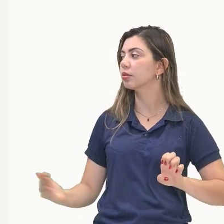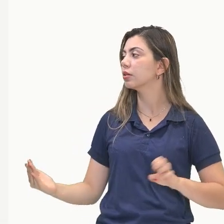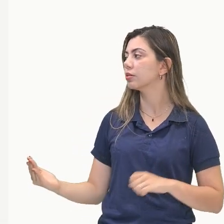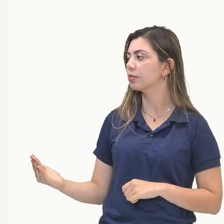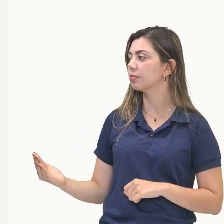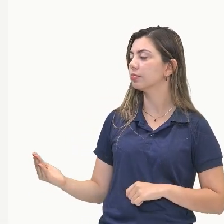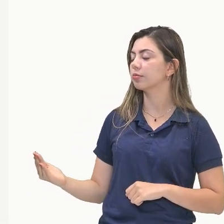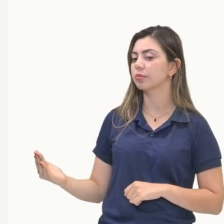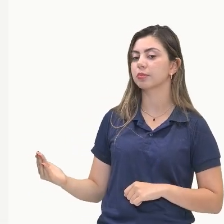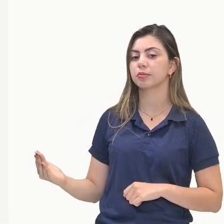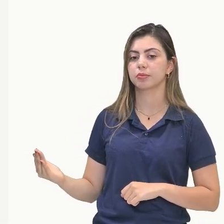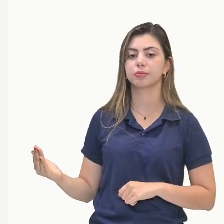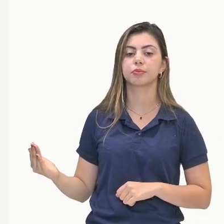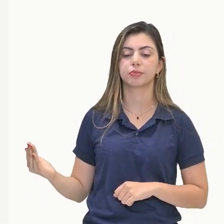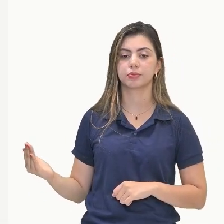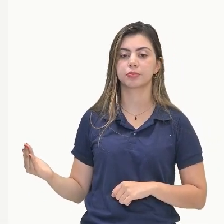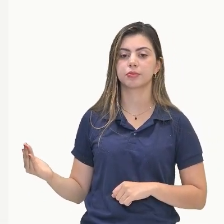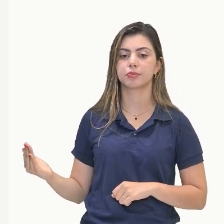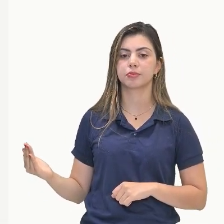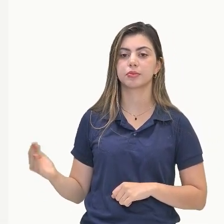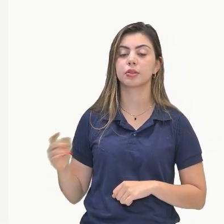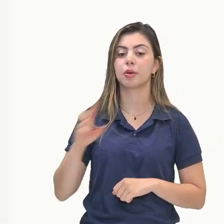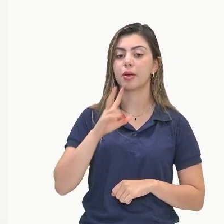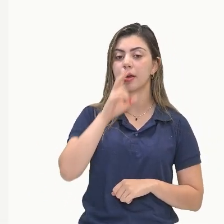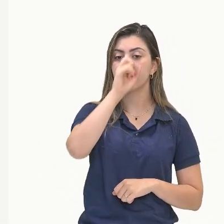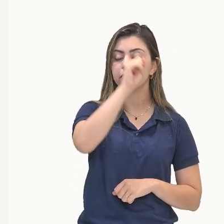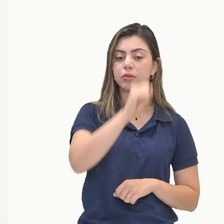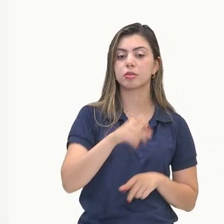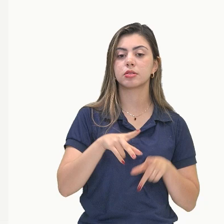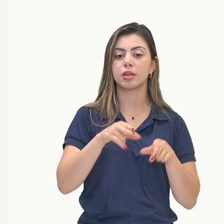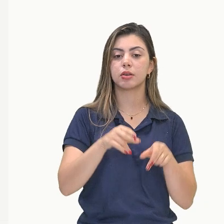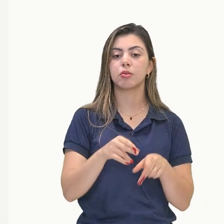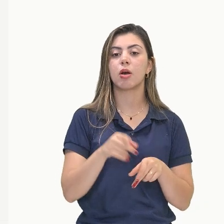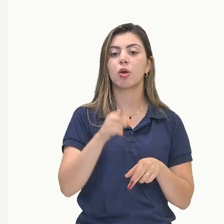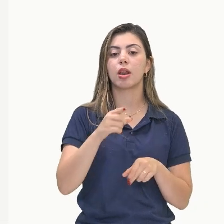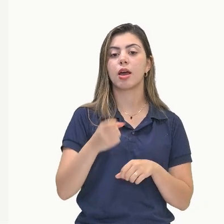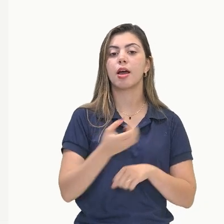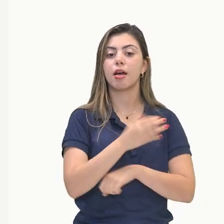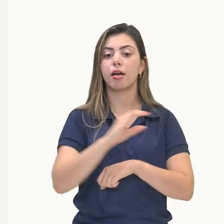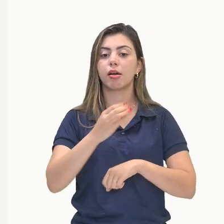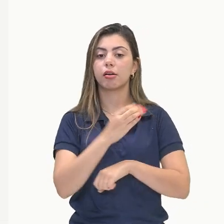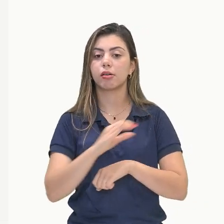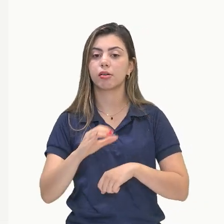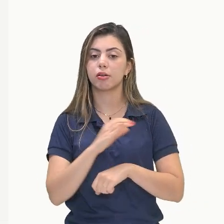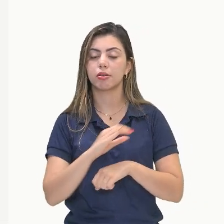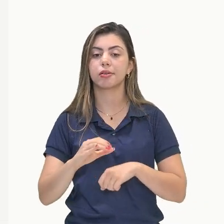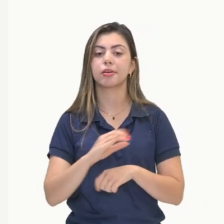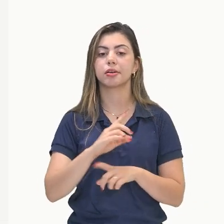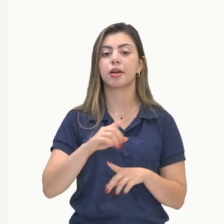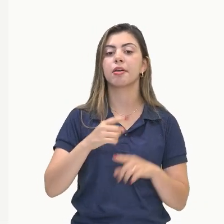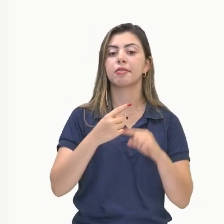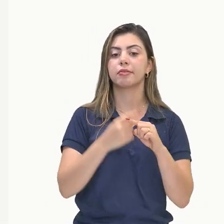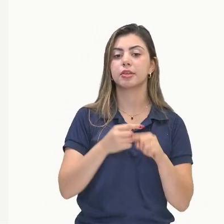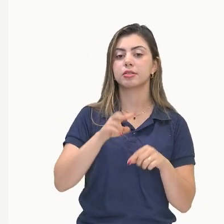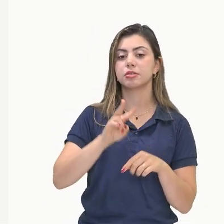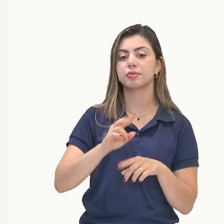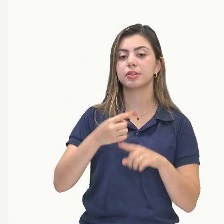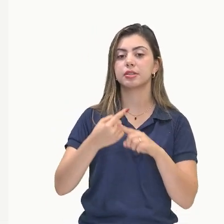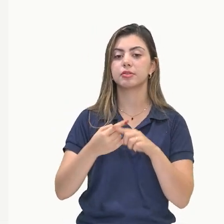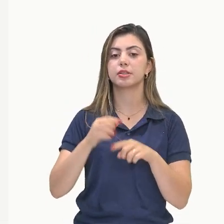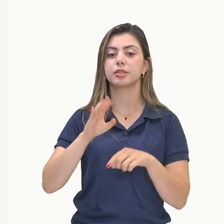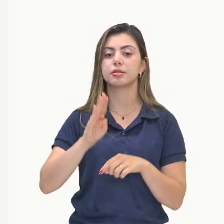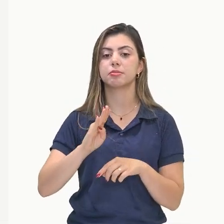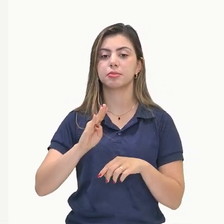magnética é igual a carga vezes a velocidade, vezes o campo magnético, vezes o seno do